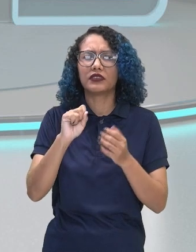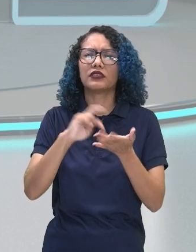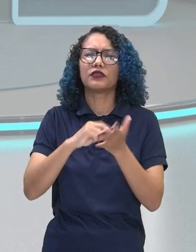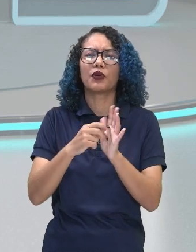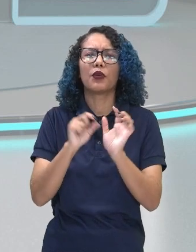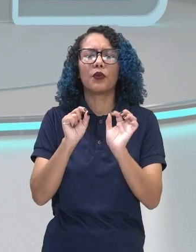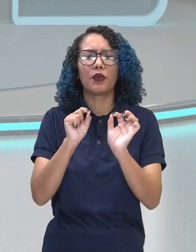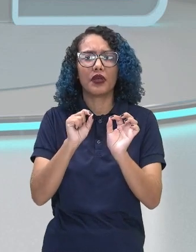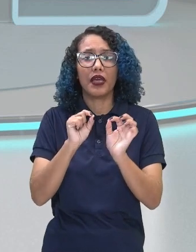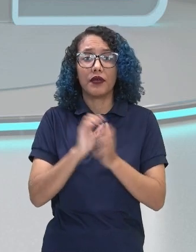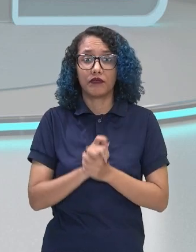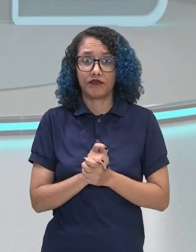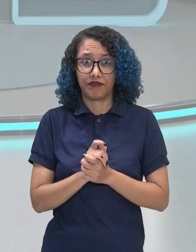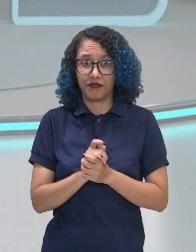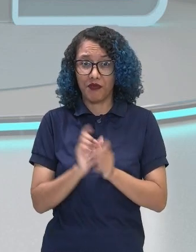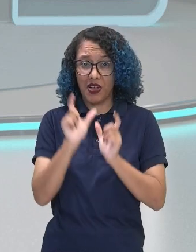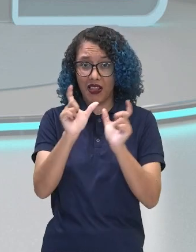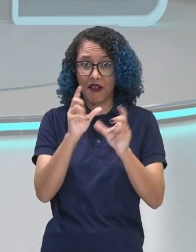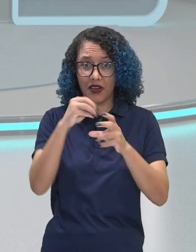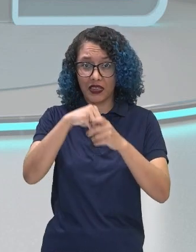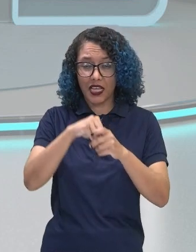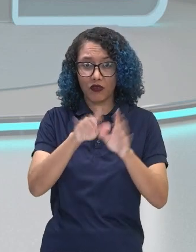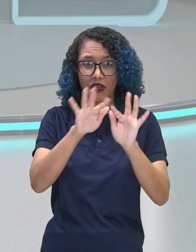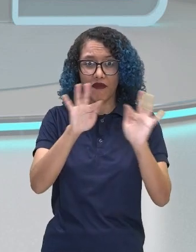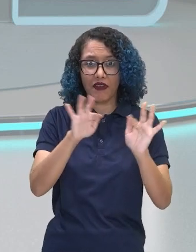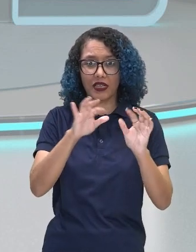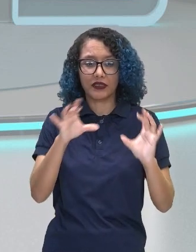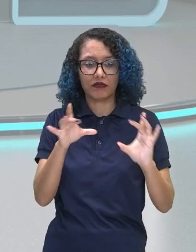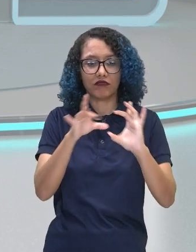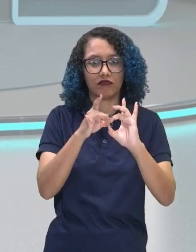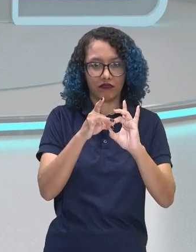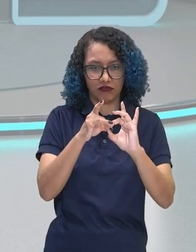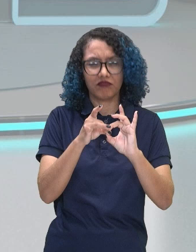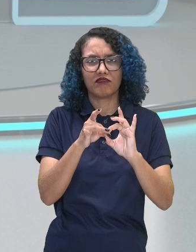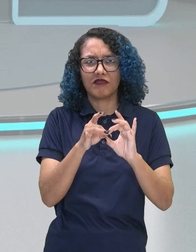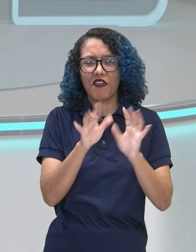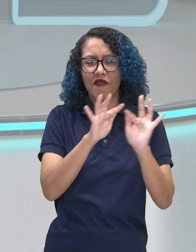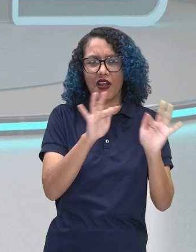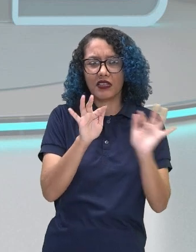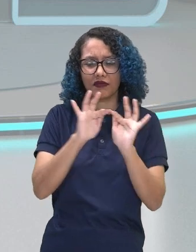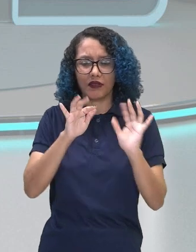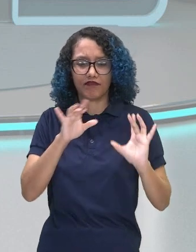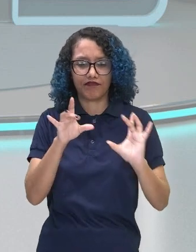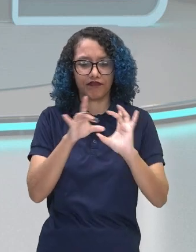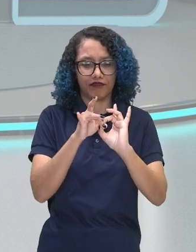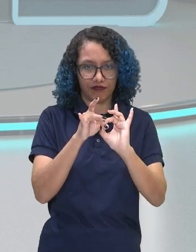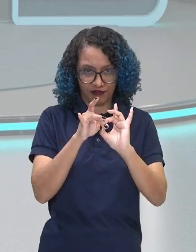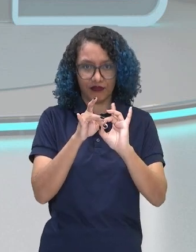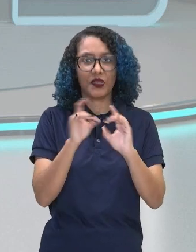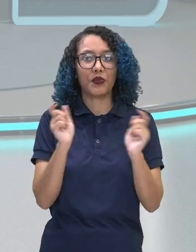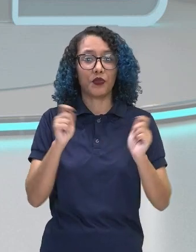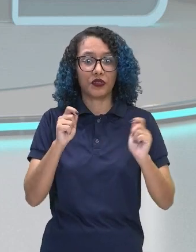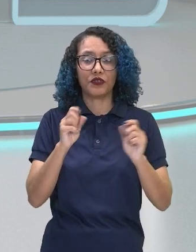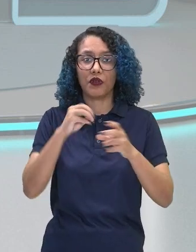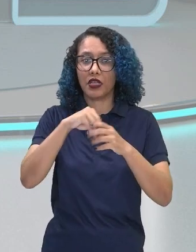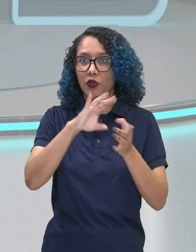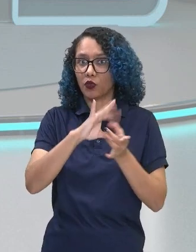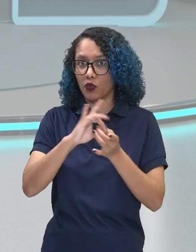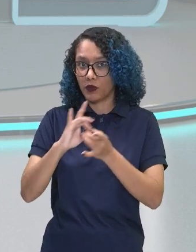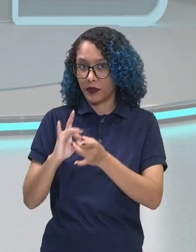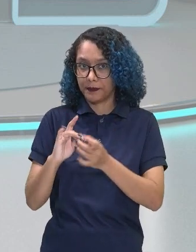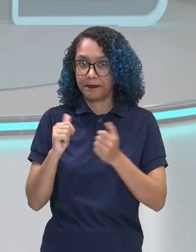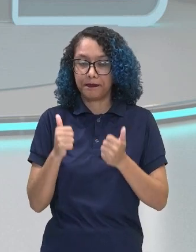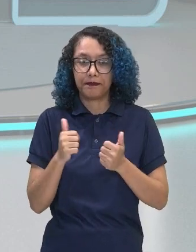como conectores, ou seja, irão conectar ideias, frases, orações dentro sempre de um contexto,